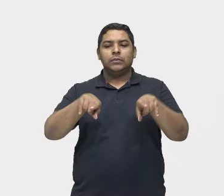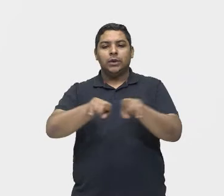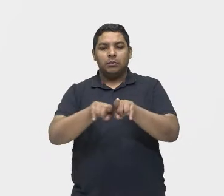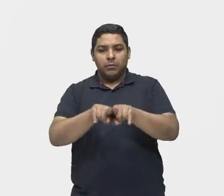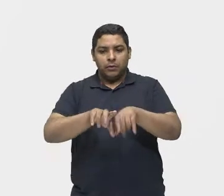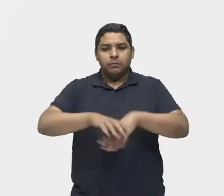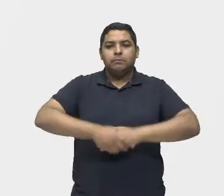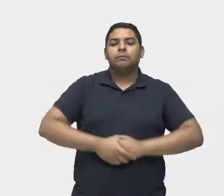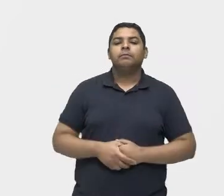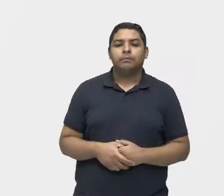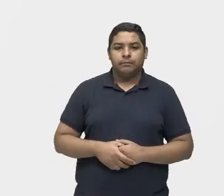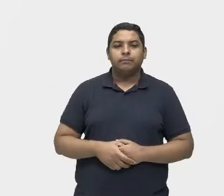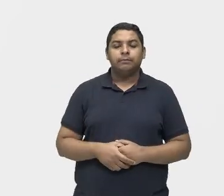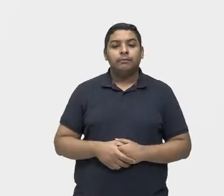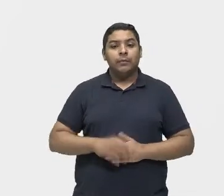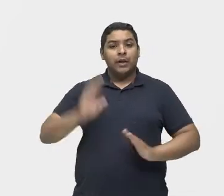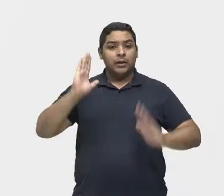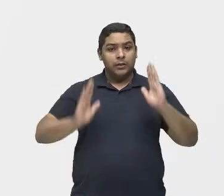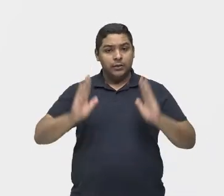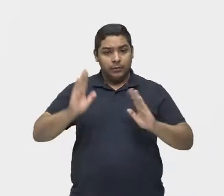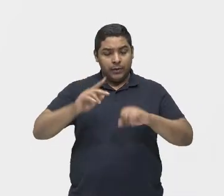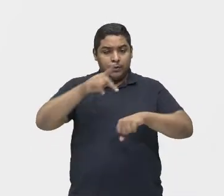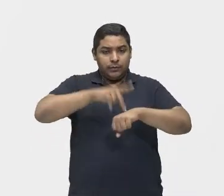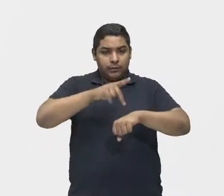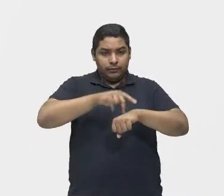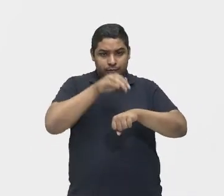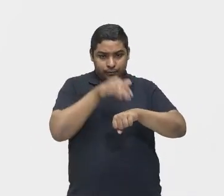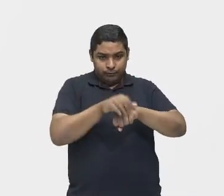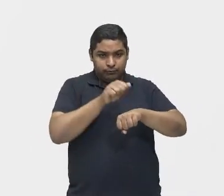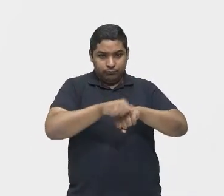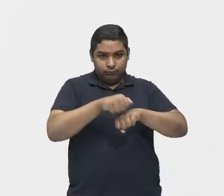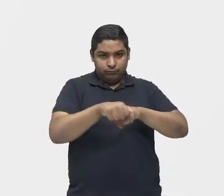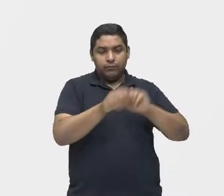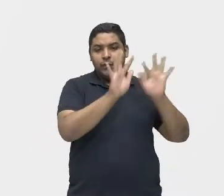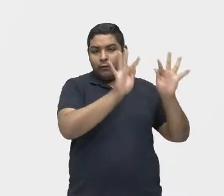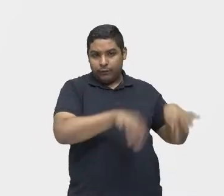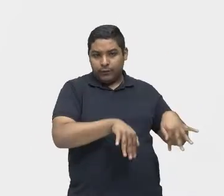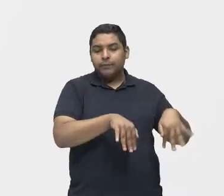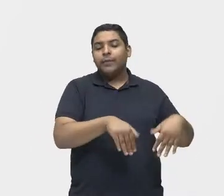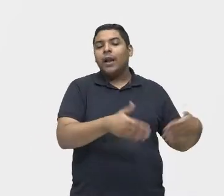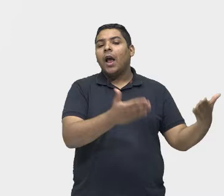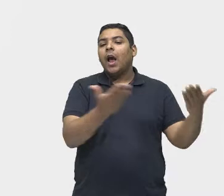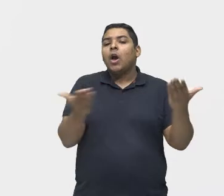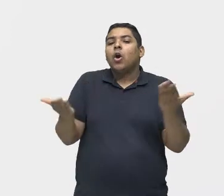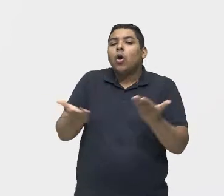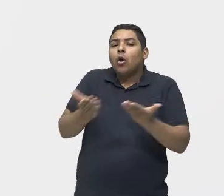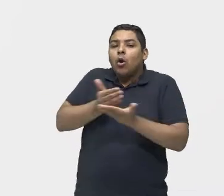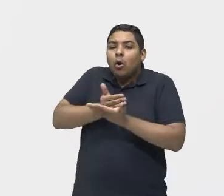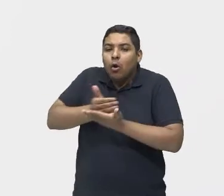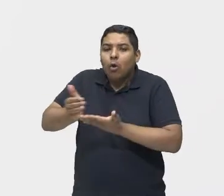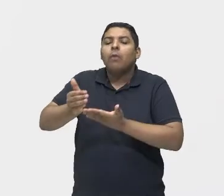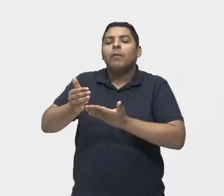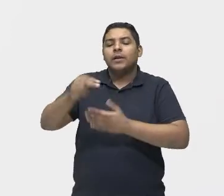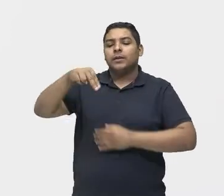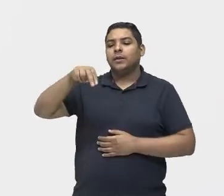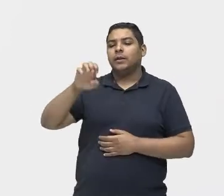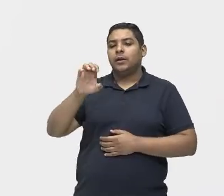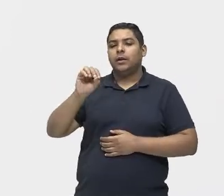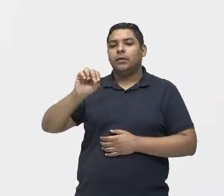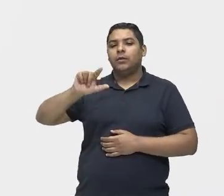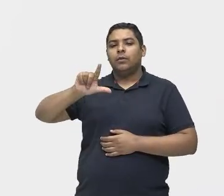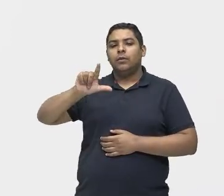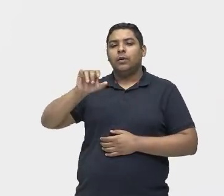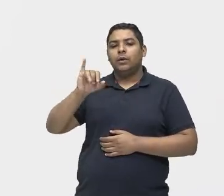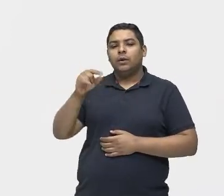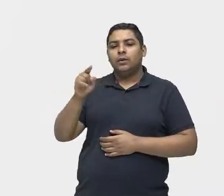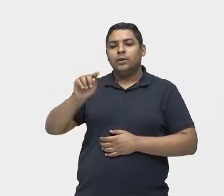do Paleolítico, nós vamos entrar aonde? No Neolítico. A palavra do próprio Neolítico já diz, neo, que vem